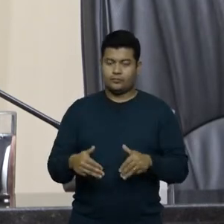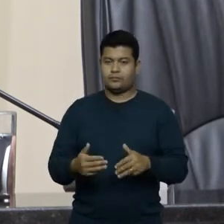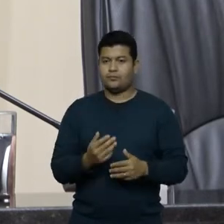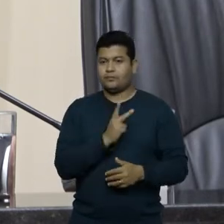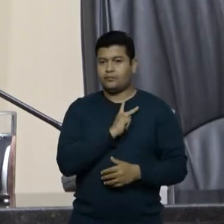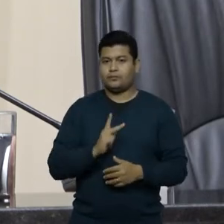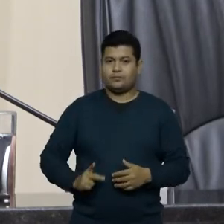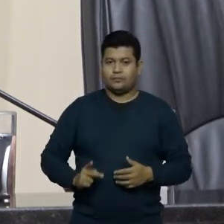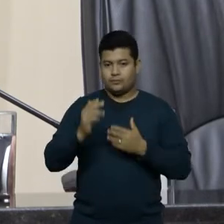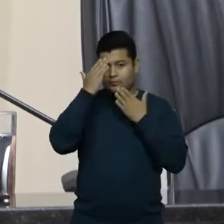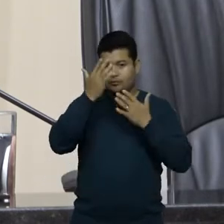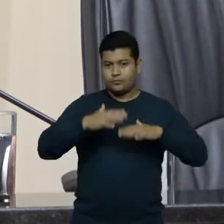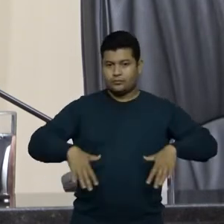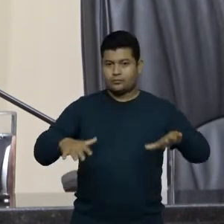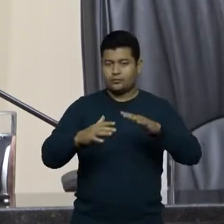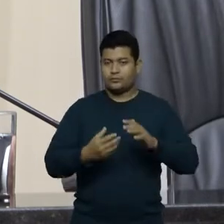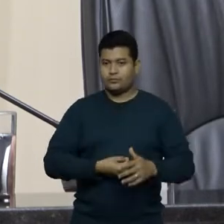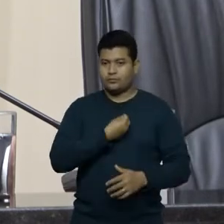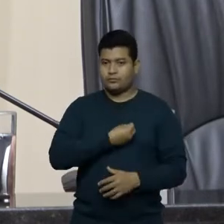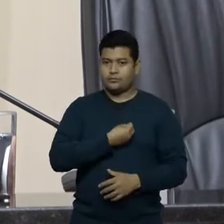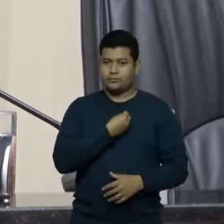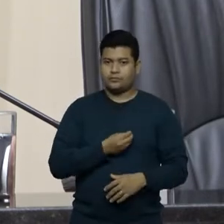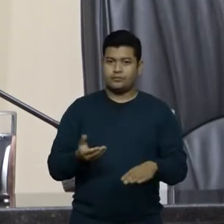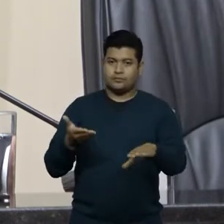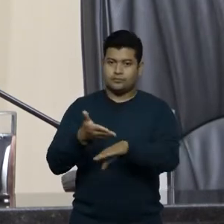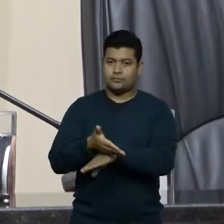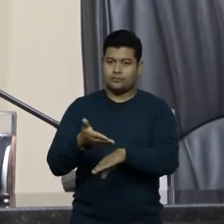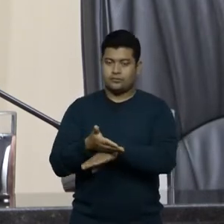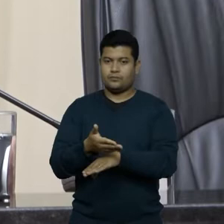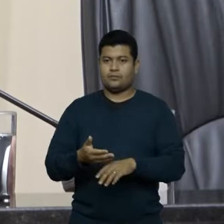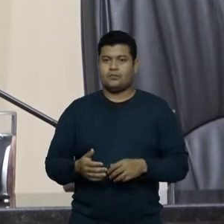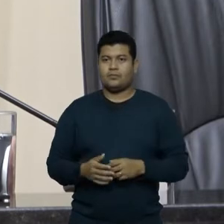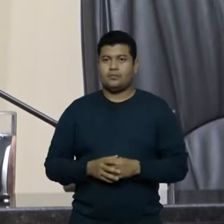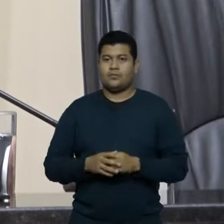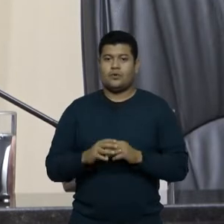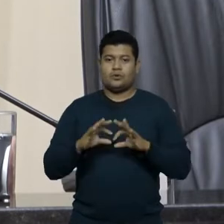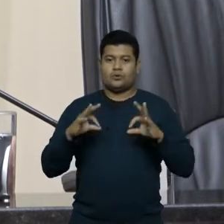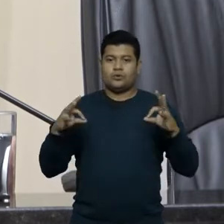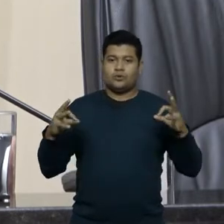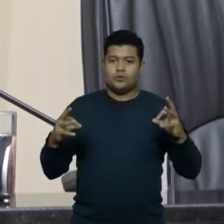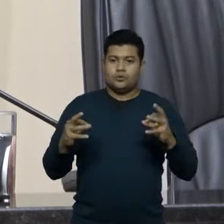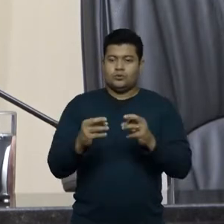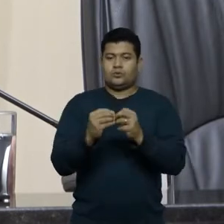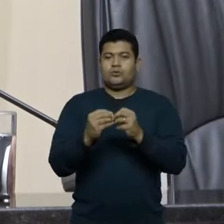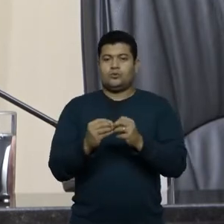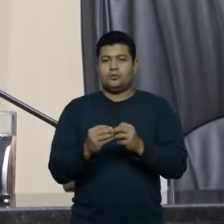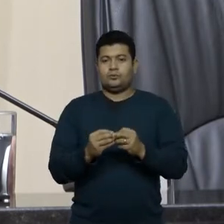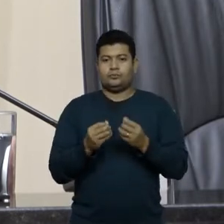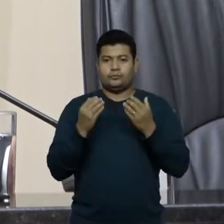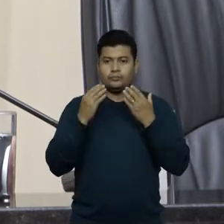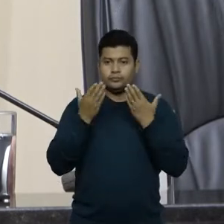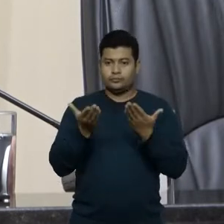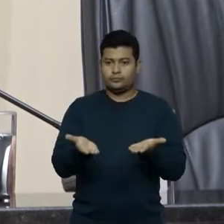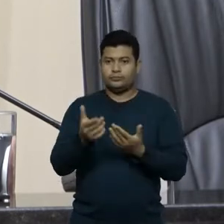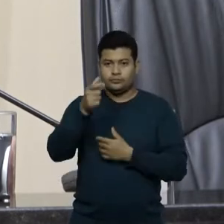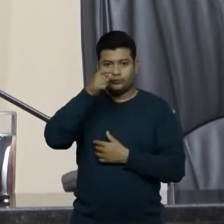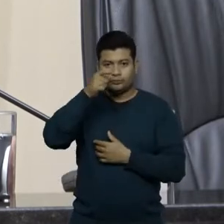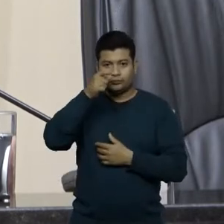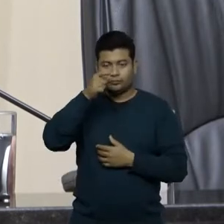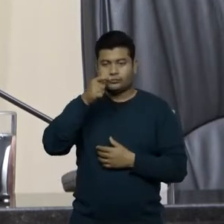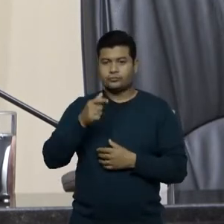gente agradeceu a presença das autoridades relação com a mesa EA todos que honraram com seu comparecimento